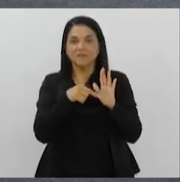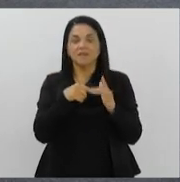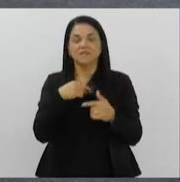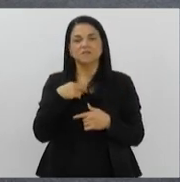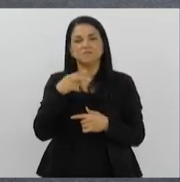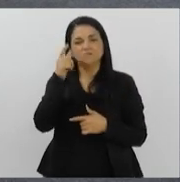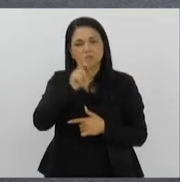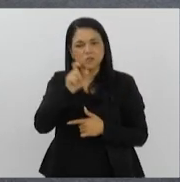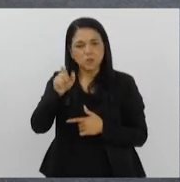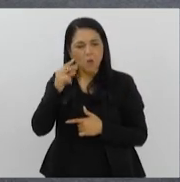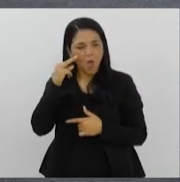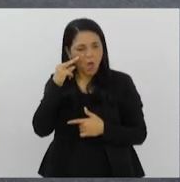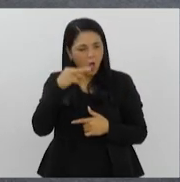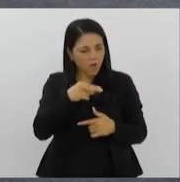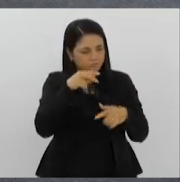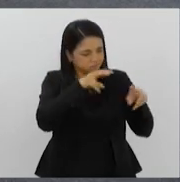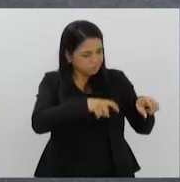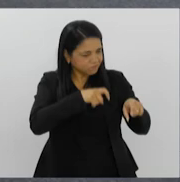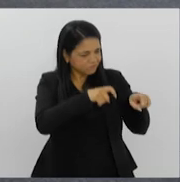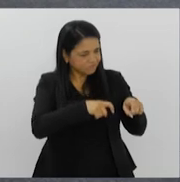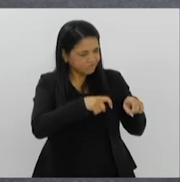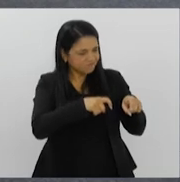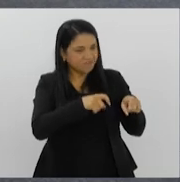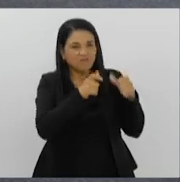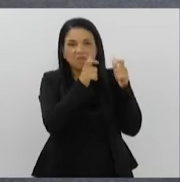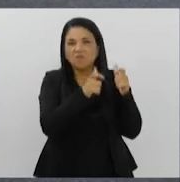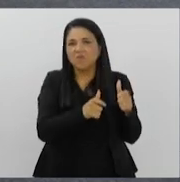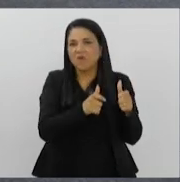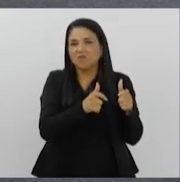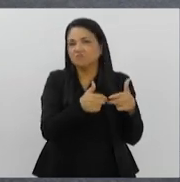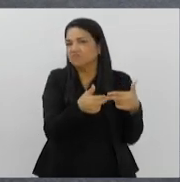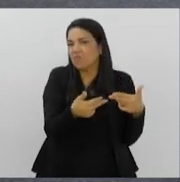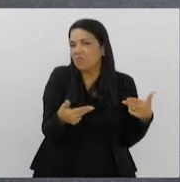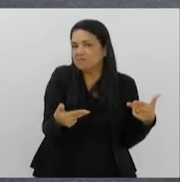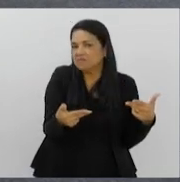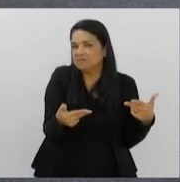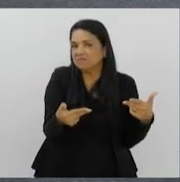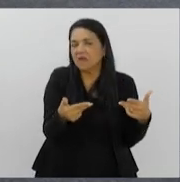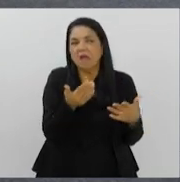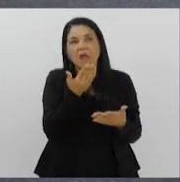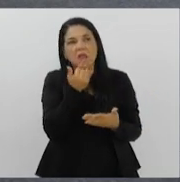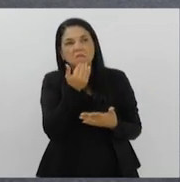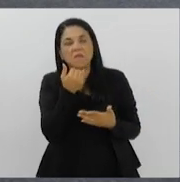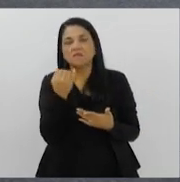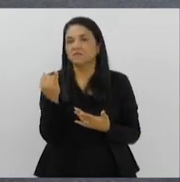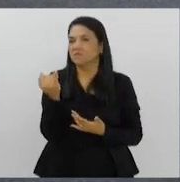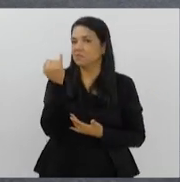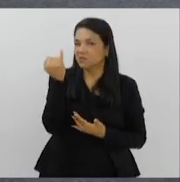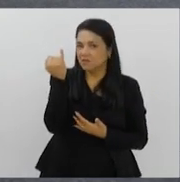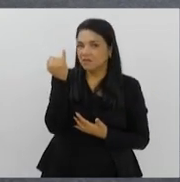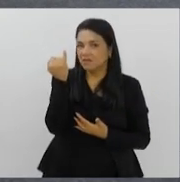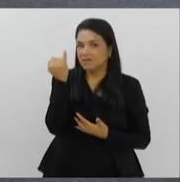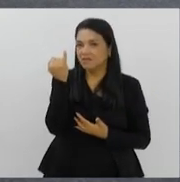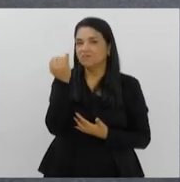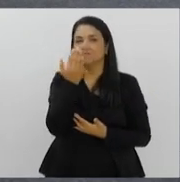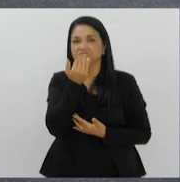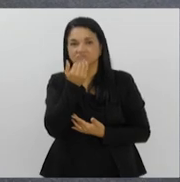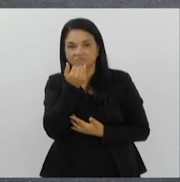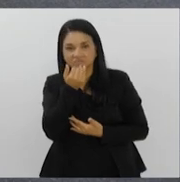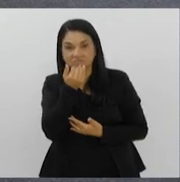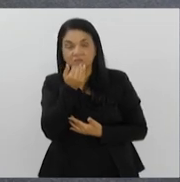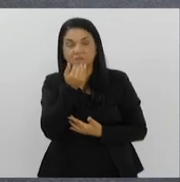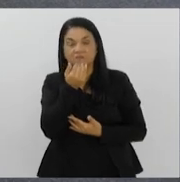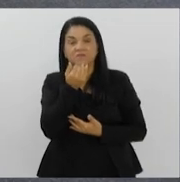campo apenas como um local de produção. Todo mundo fala, importante o alimento que a gente consome, importante